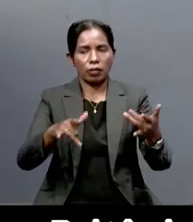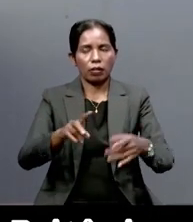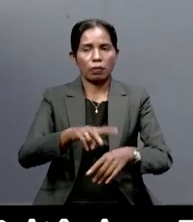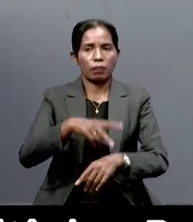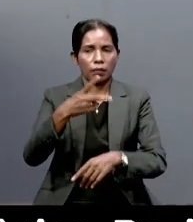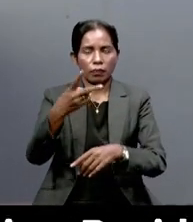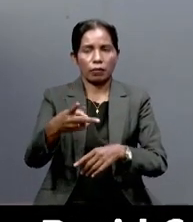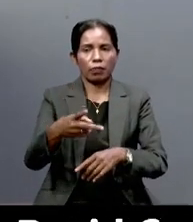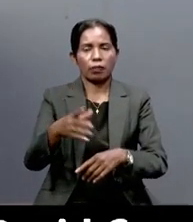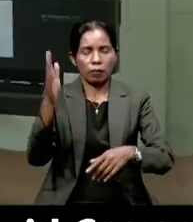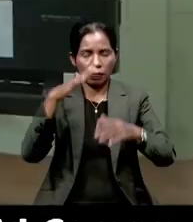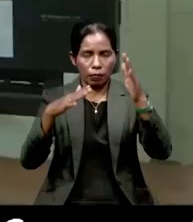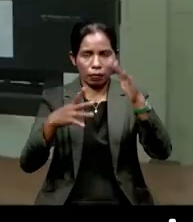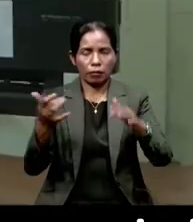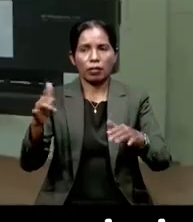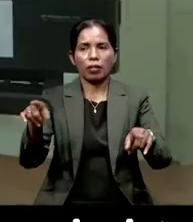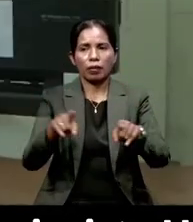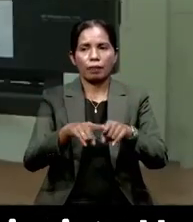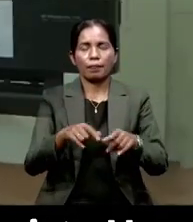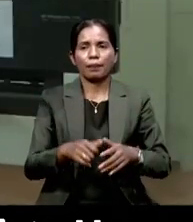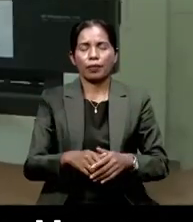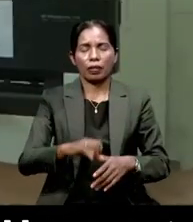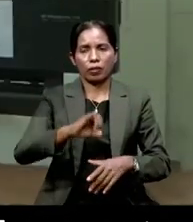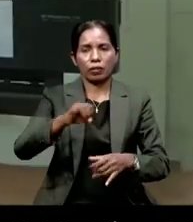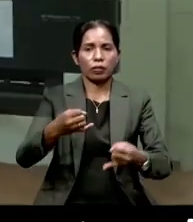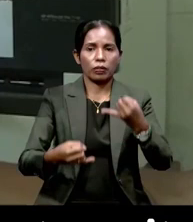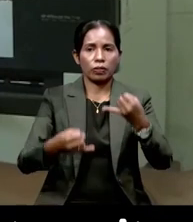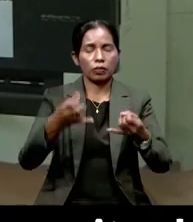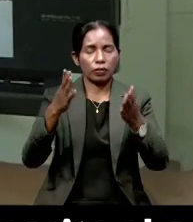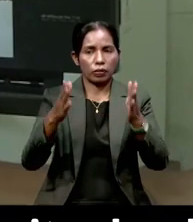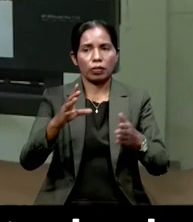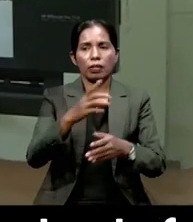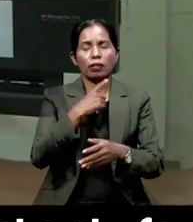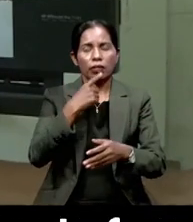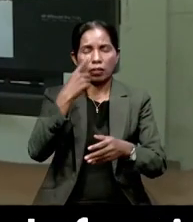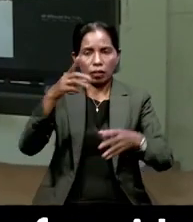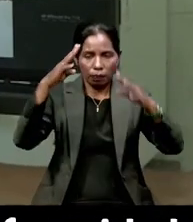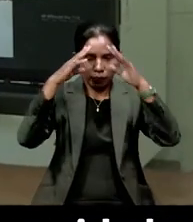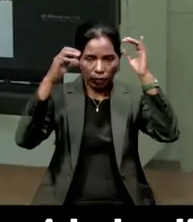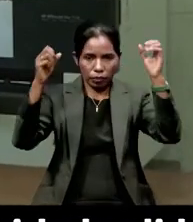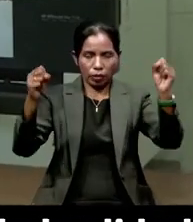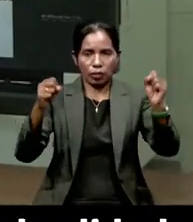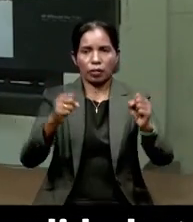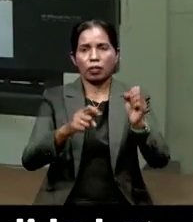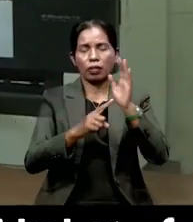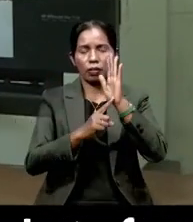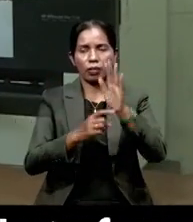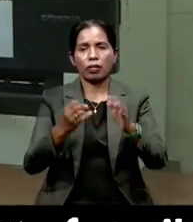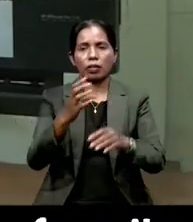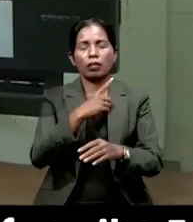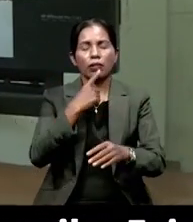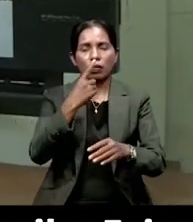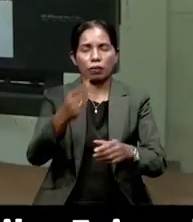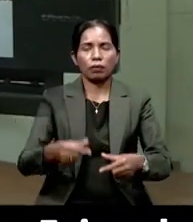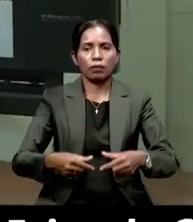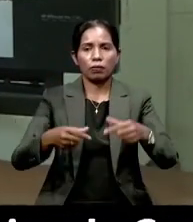a situação sira, né? E a Sorin Selog, jurista José Luiz Oliveira, discorda o presidente indica na declaração, nebe